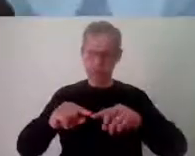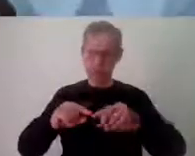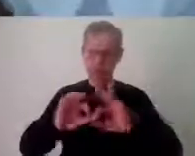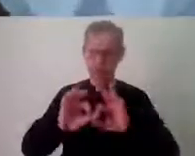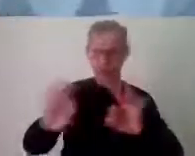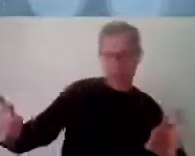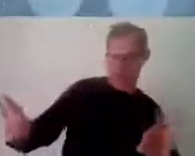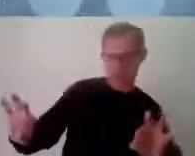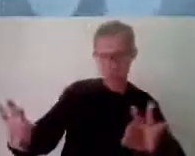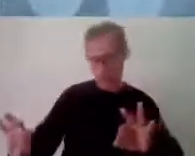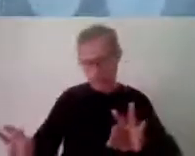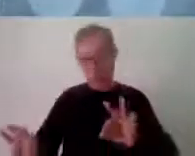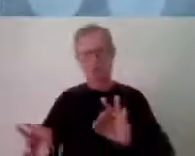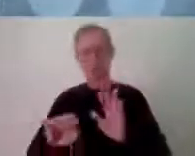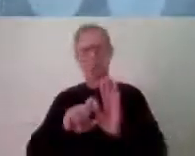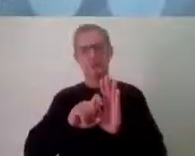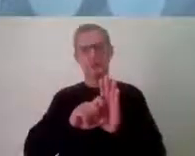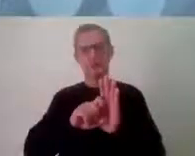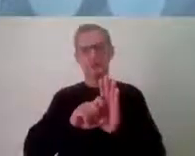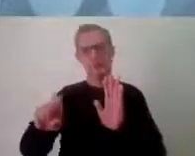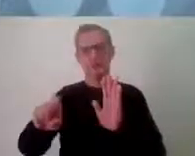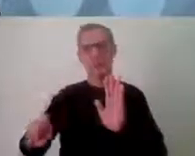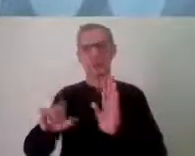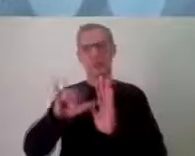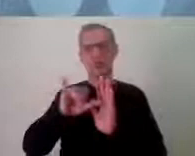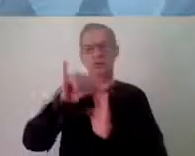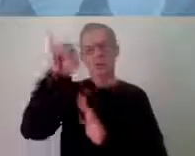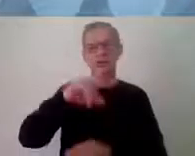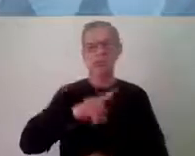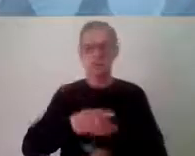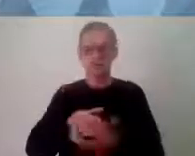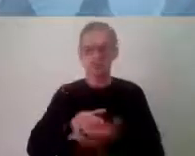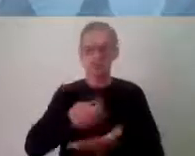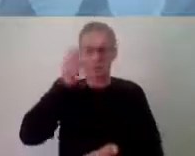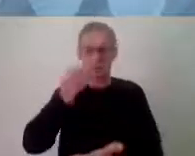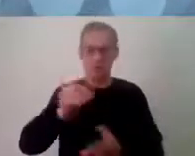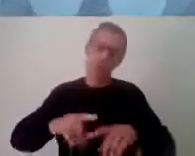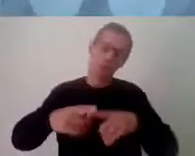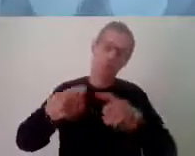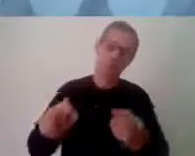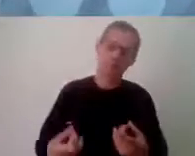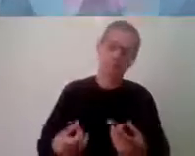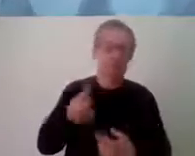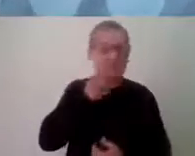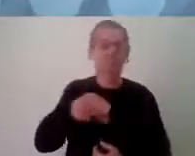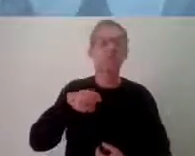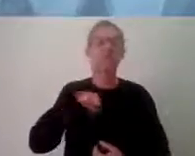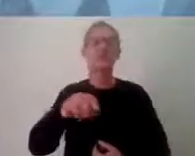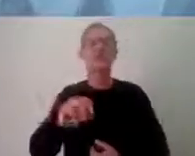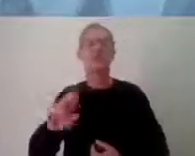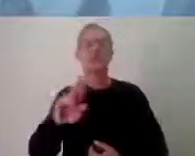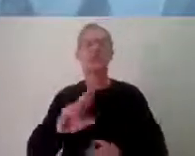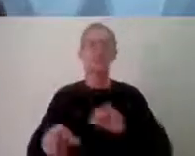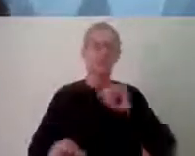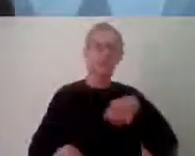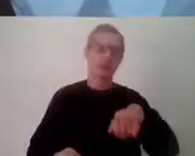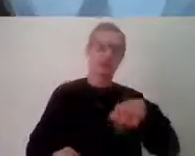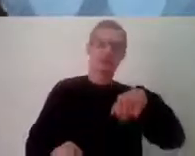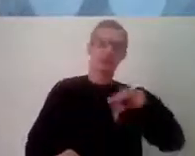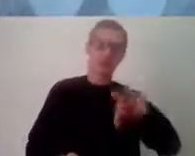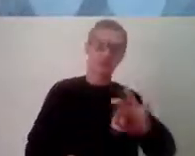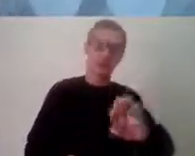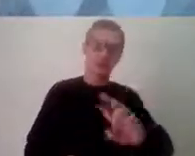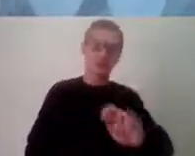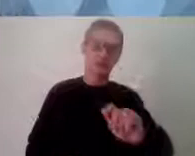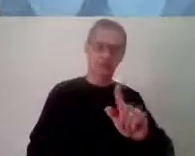ou em torno do eixo X ou em torno do eixo Y, eu vou ter um cilindro. Tá, e aí, professora, o que eu vou usar a integral para isso? As